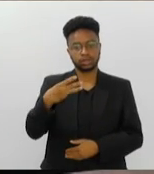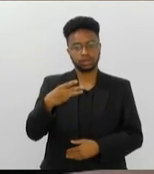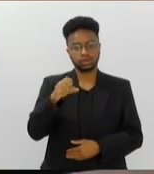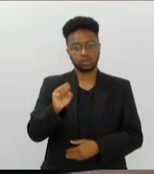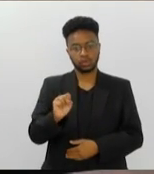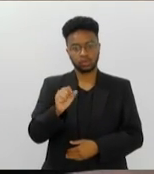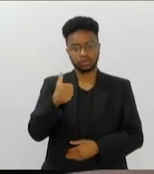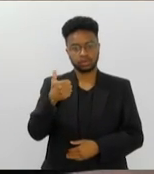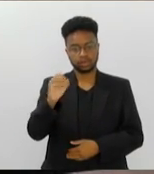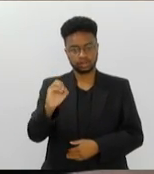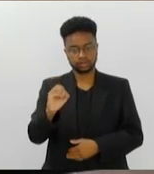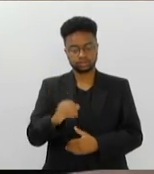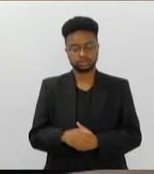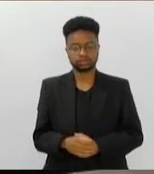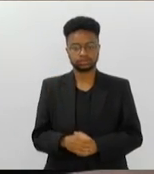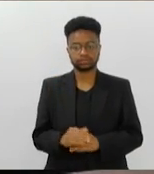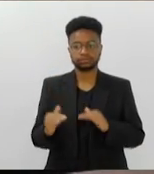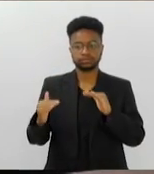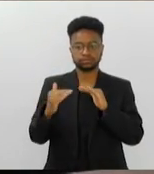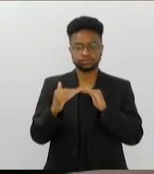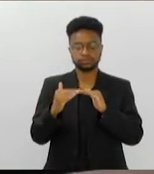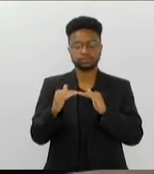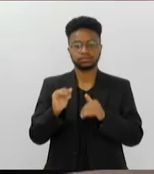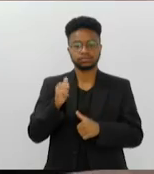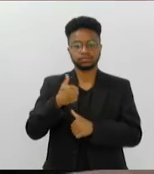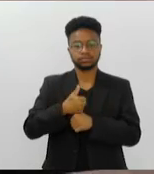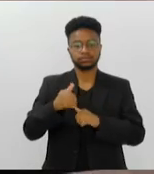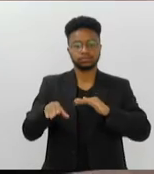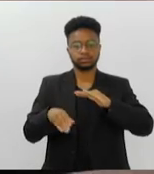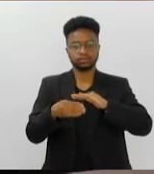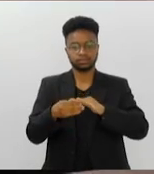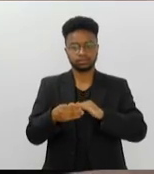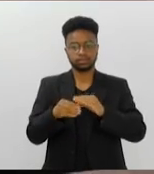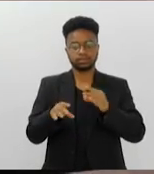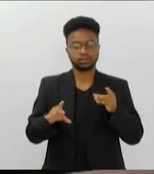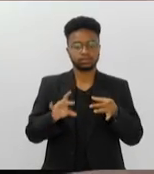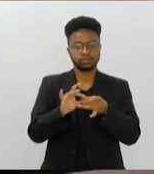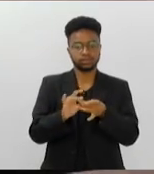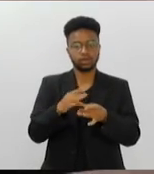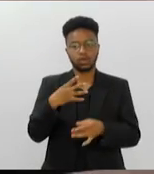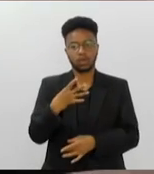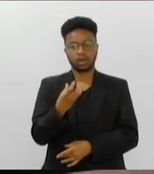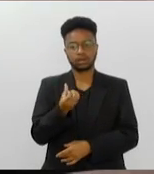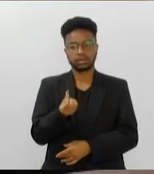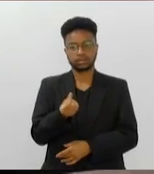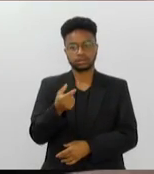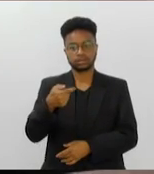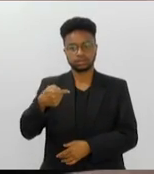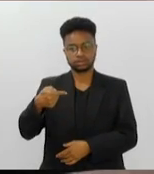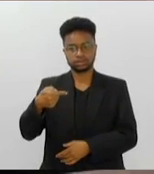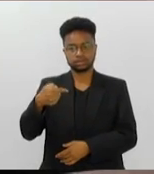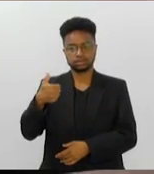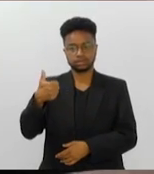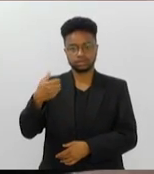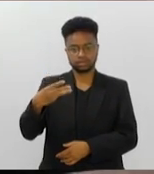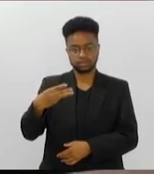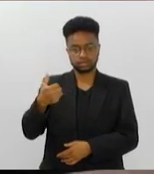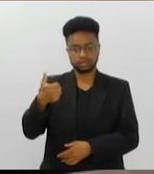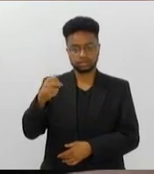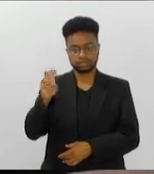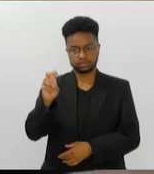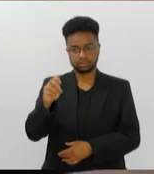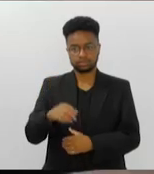8 e 10. Favorável com subemenda aglutinativa as emendas número 4, 6, 7, 13 e